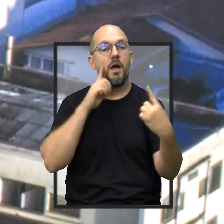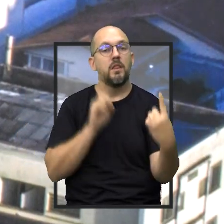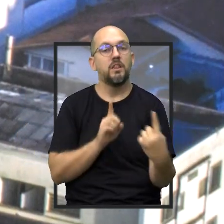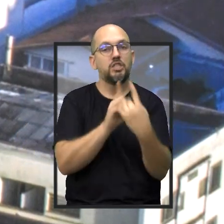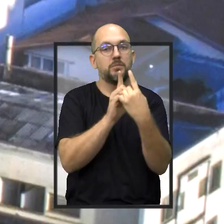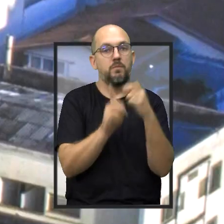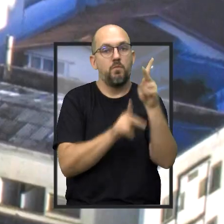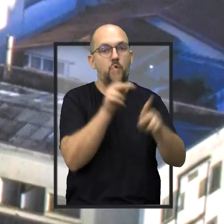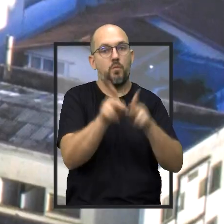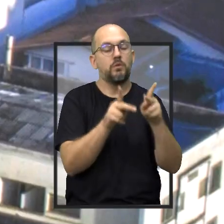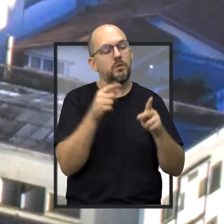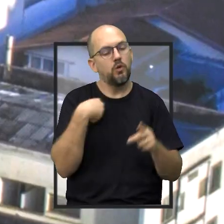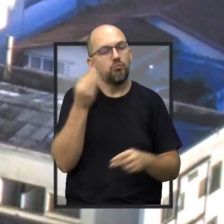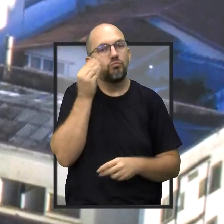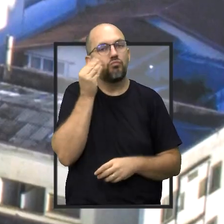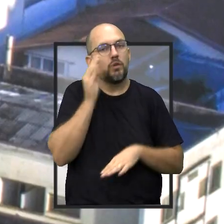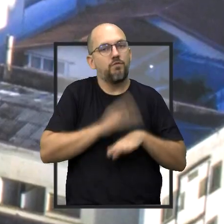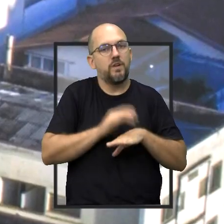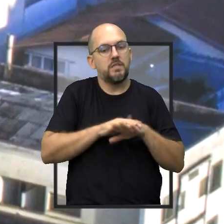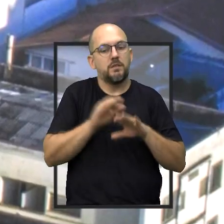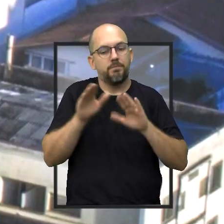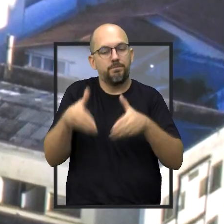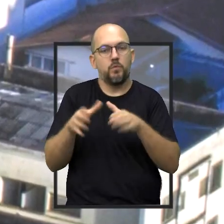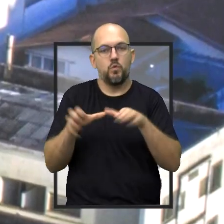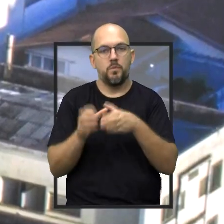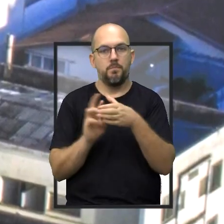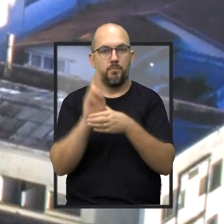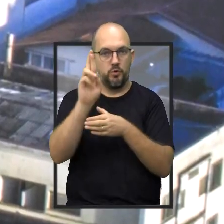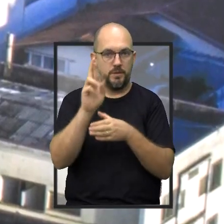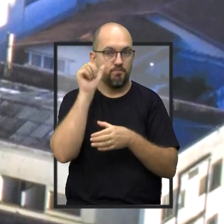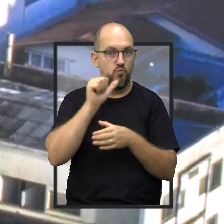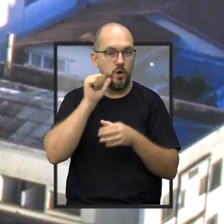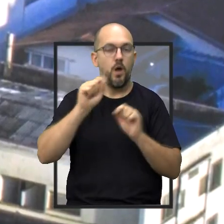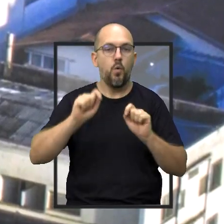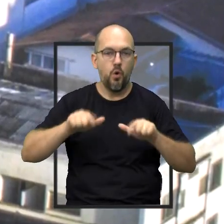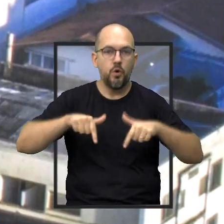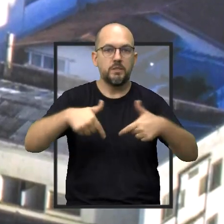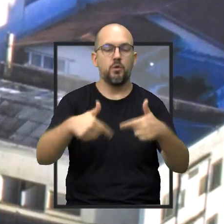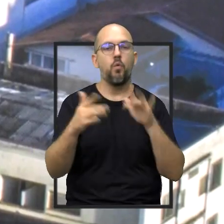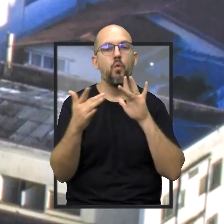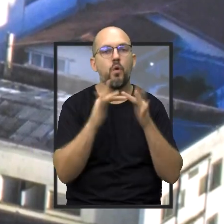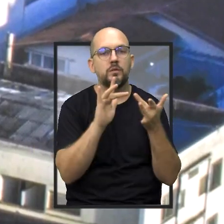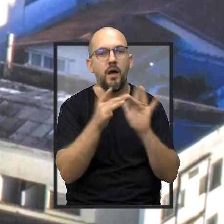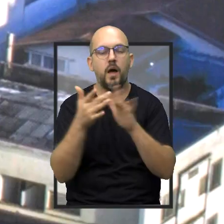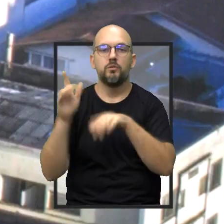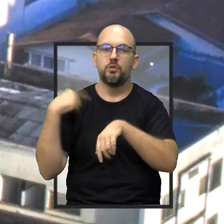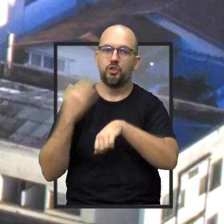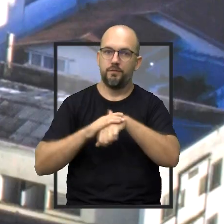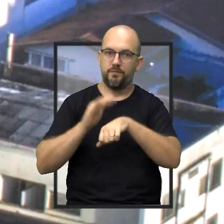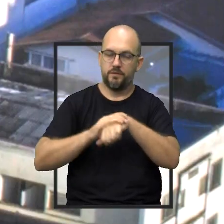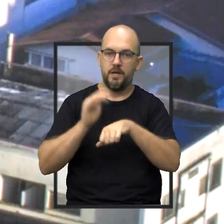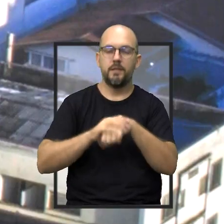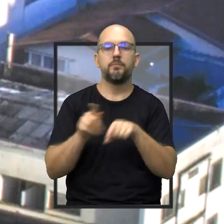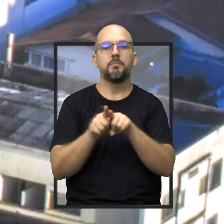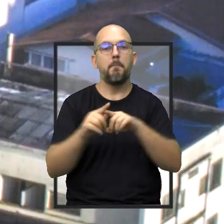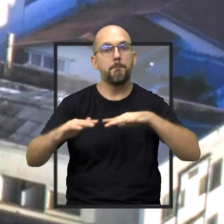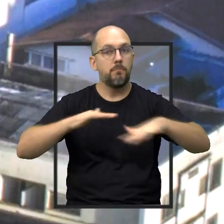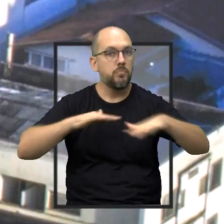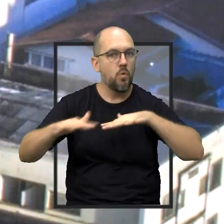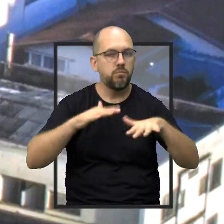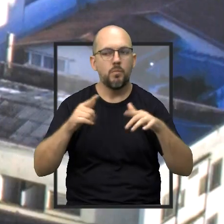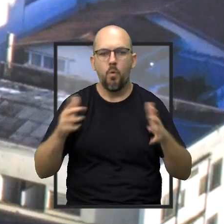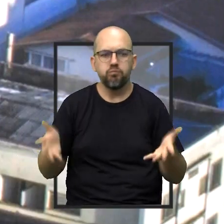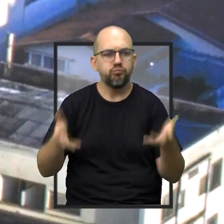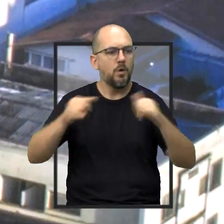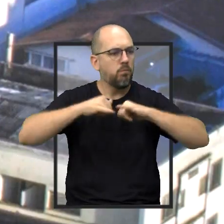no atendimento à população, e é isso que eu tento fazer através da Procuradoria da Mulher, com as ações, com os contatos que a gente faz, com os